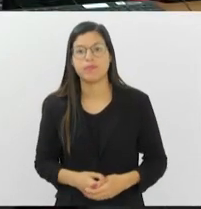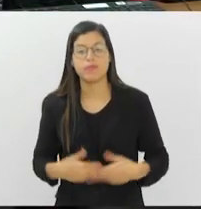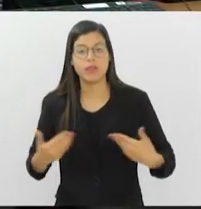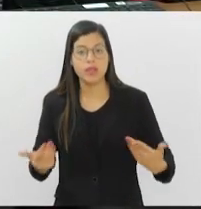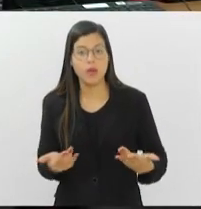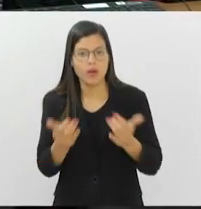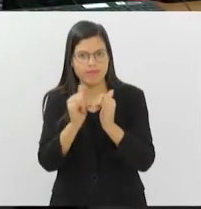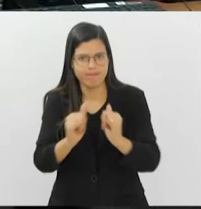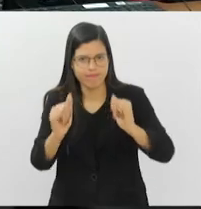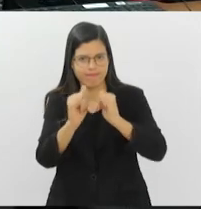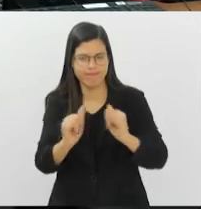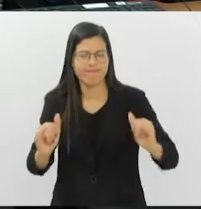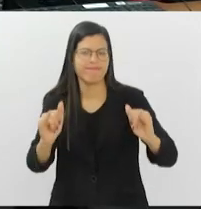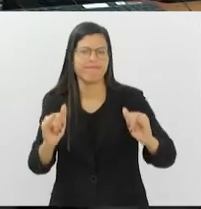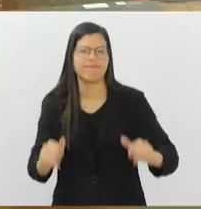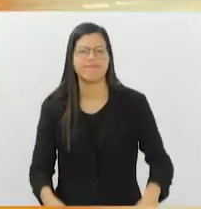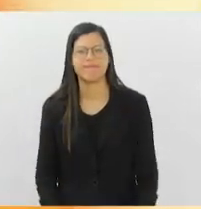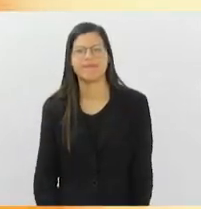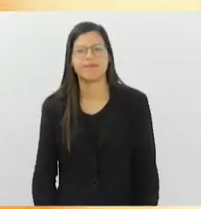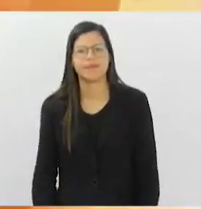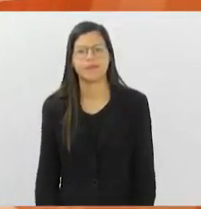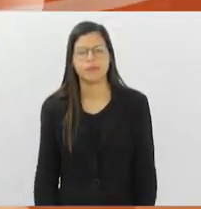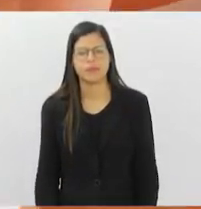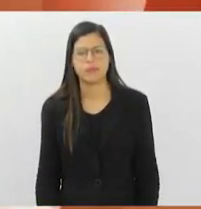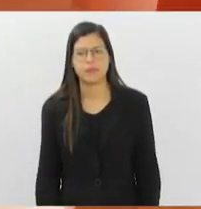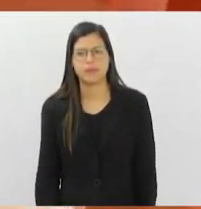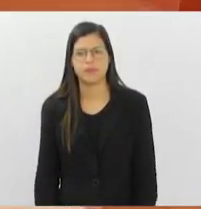ao nosso giro de notícias de hoje